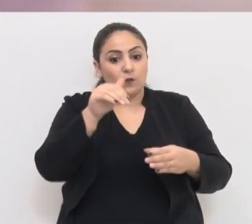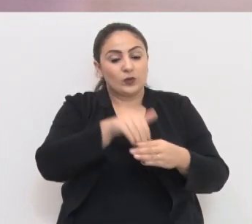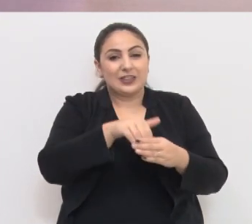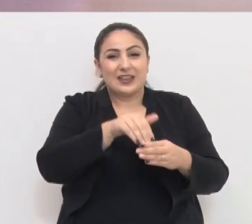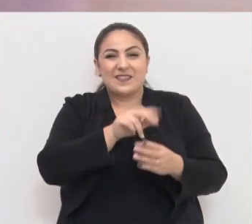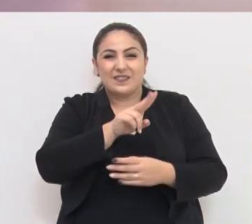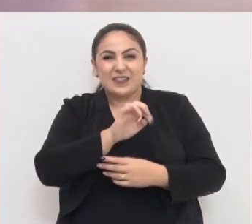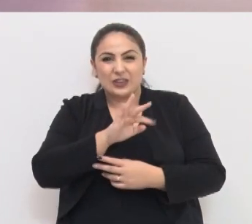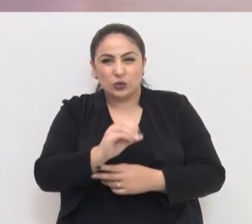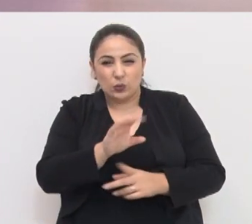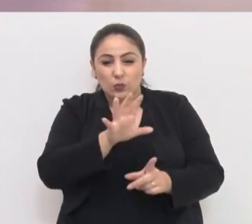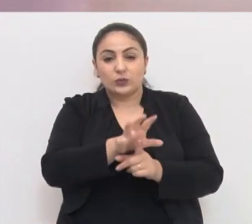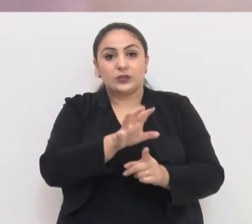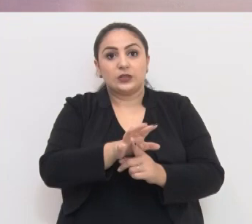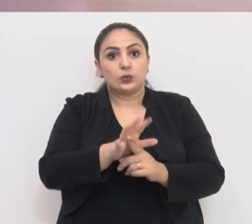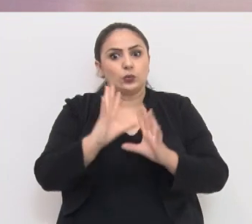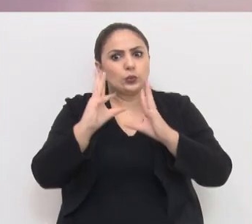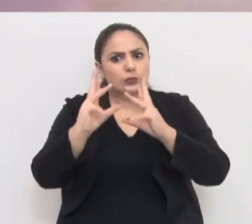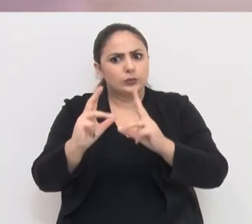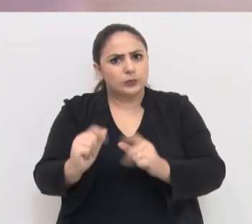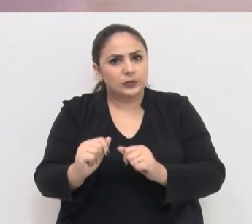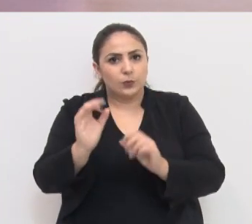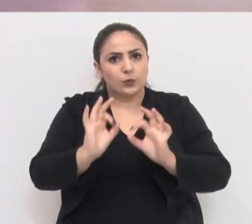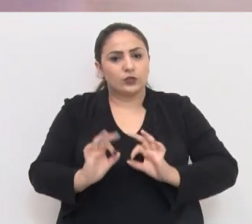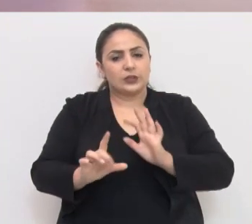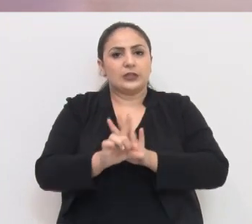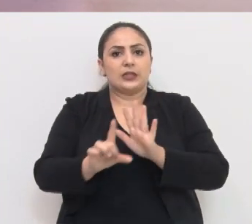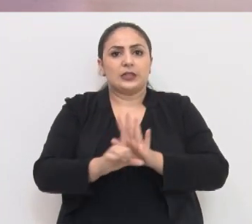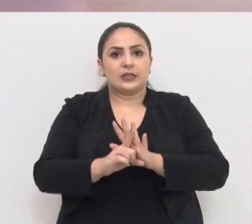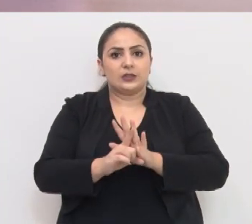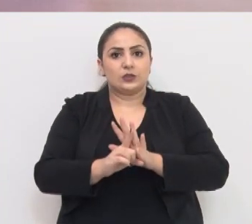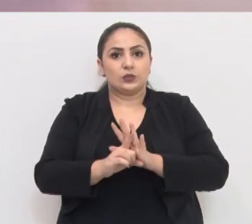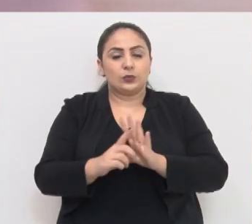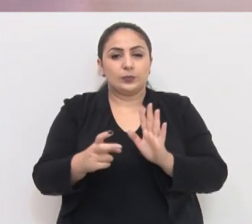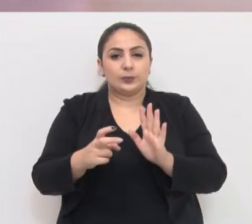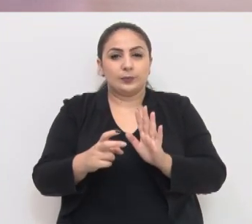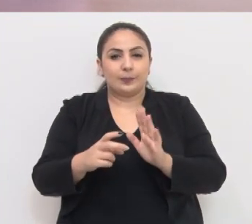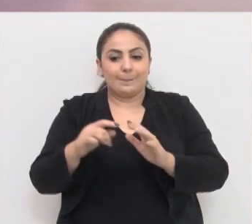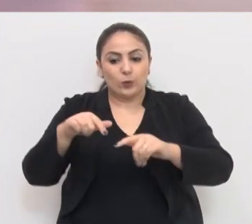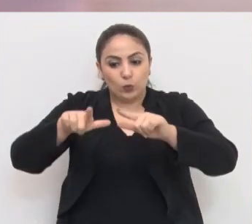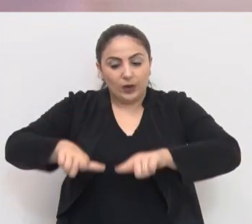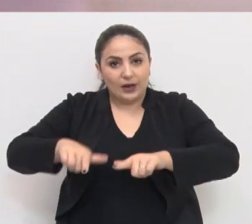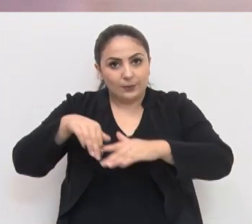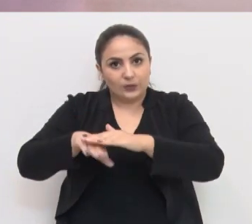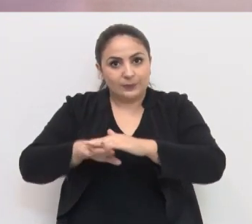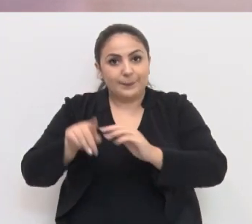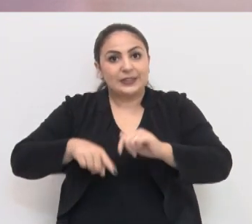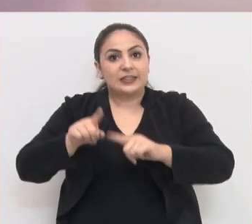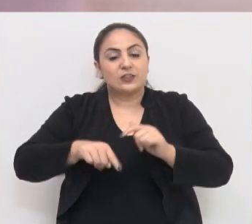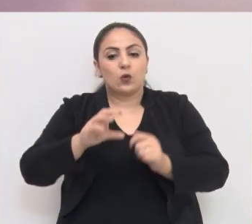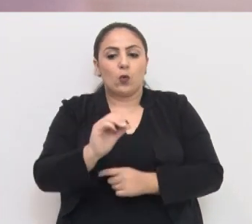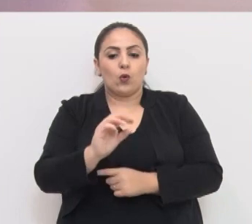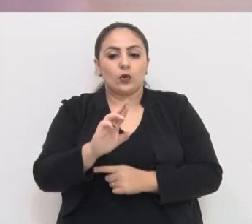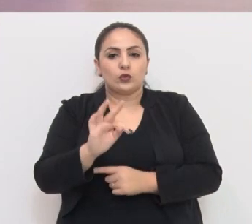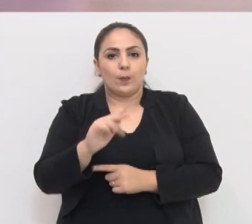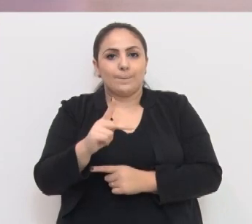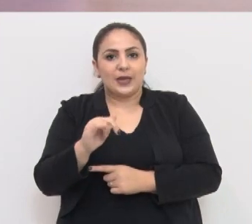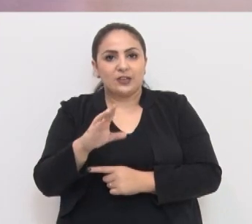Executivo, vetava totalmente o projeto de lei sobre o Banco Municipal de Materiais Ortopédicos. Mas, como você vai